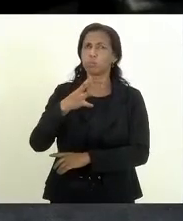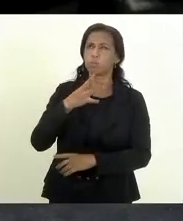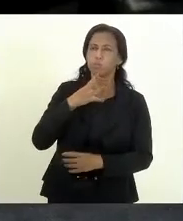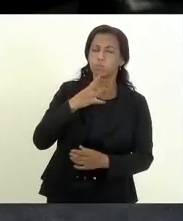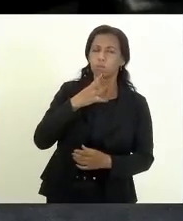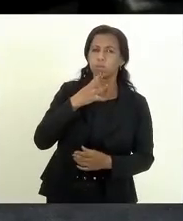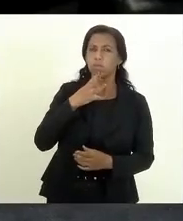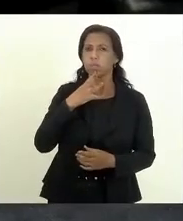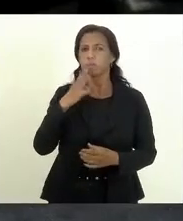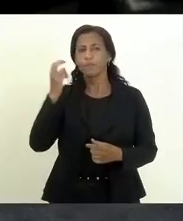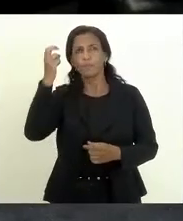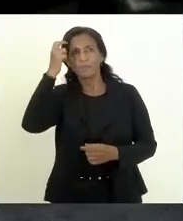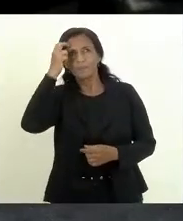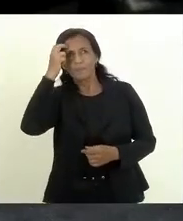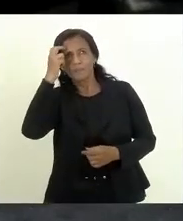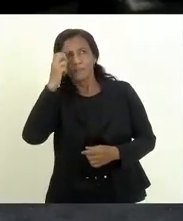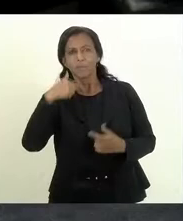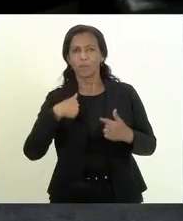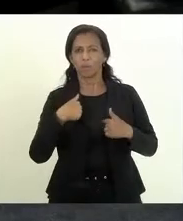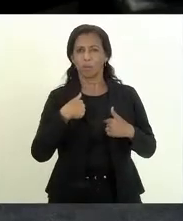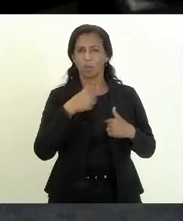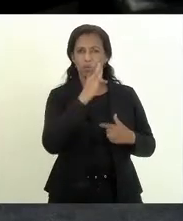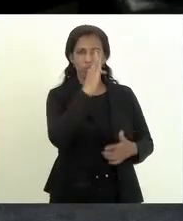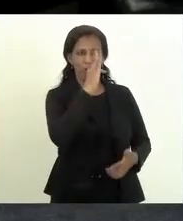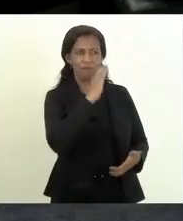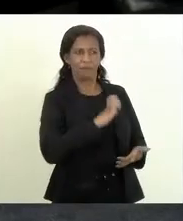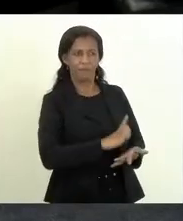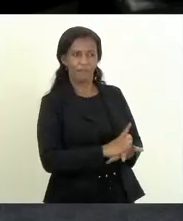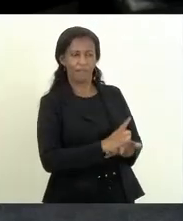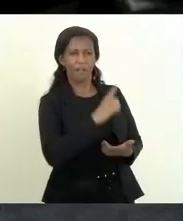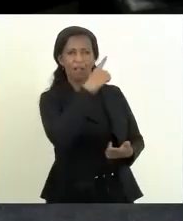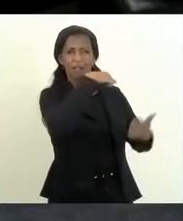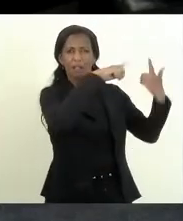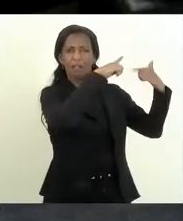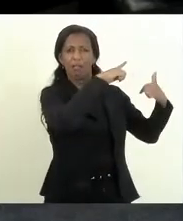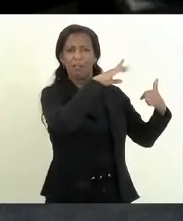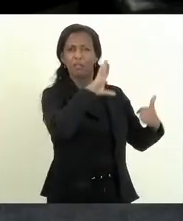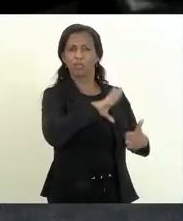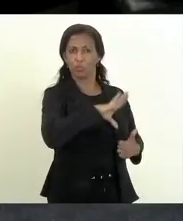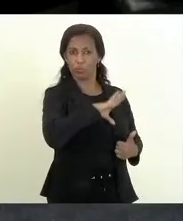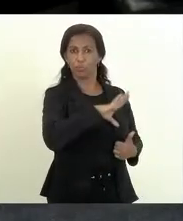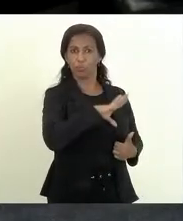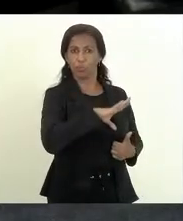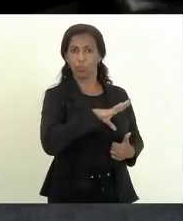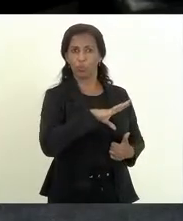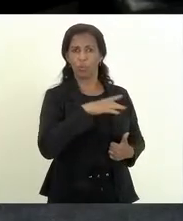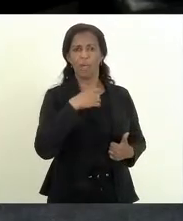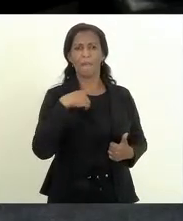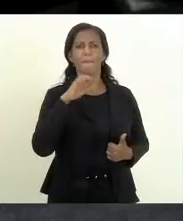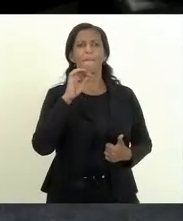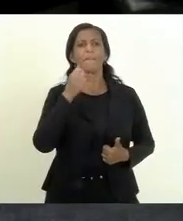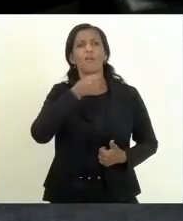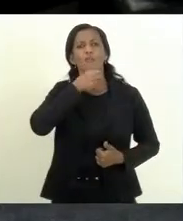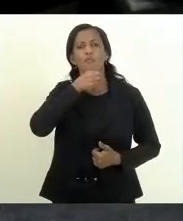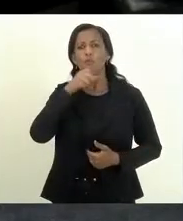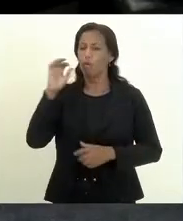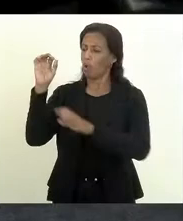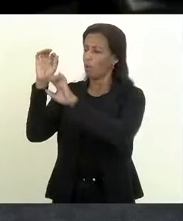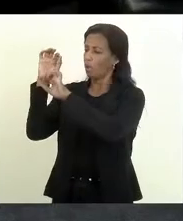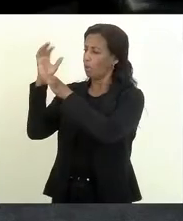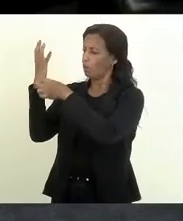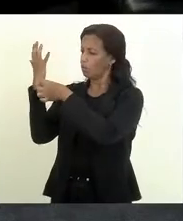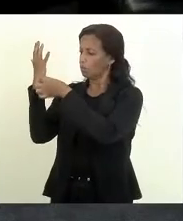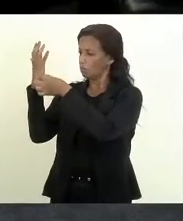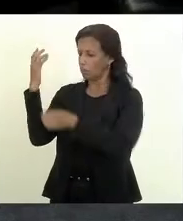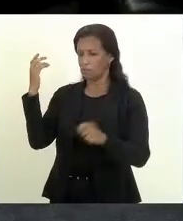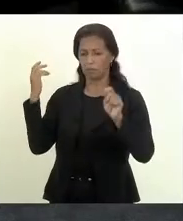né, com a sua religiosidade trazida de Portugal, minha avó rezava as crianças e